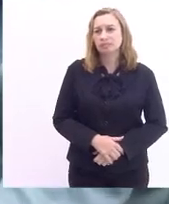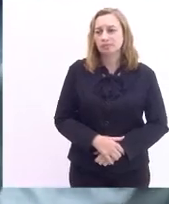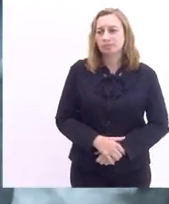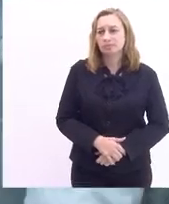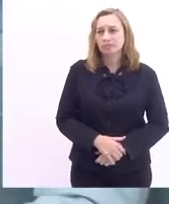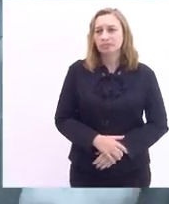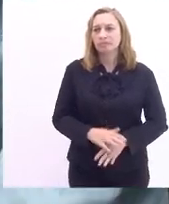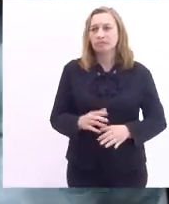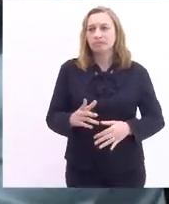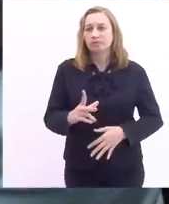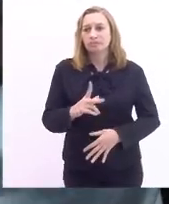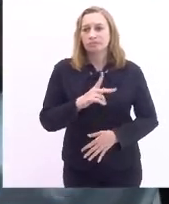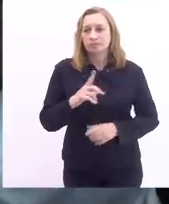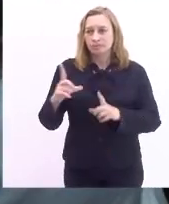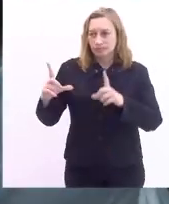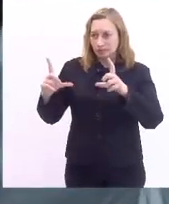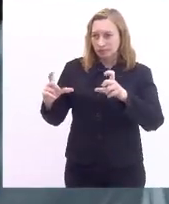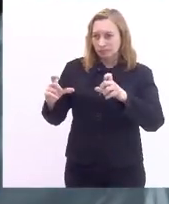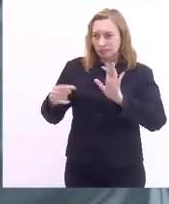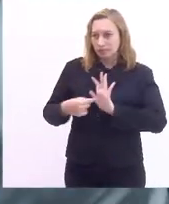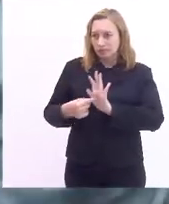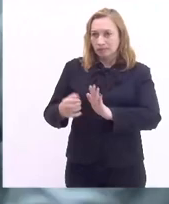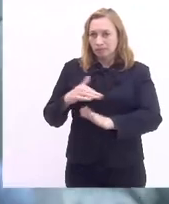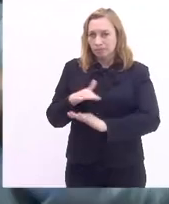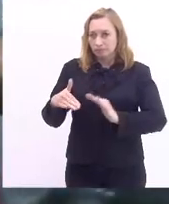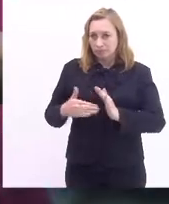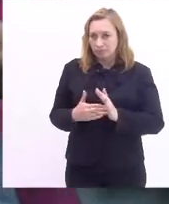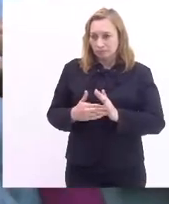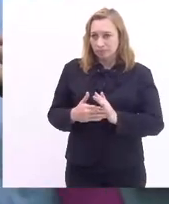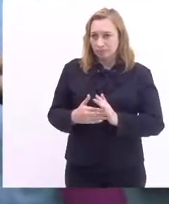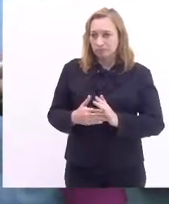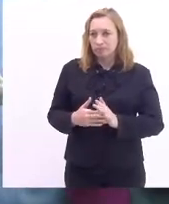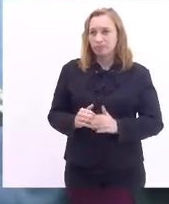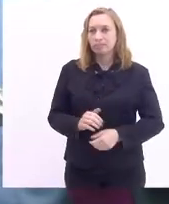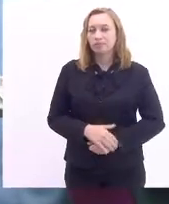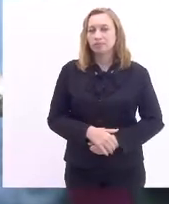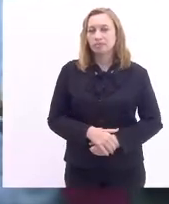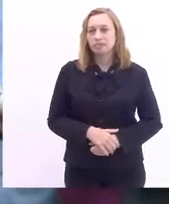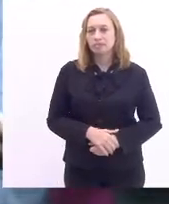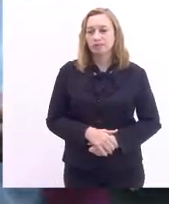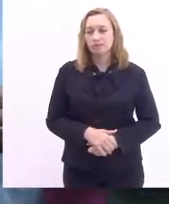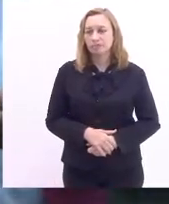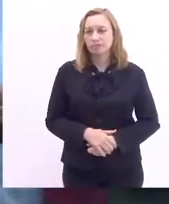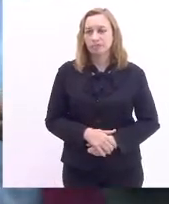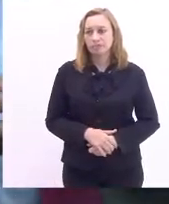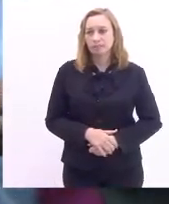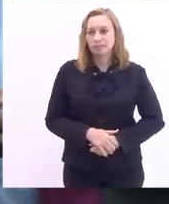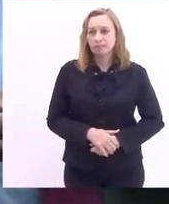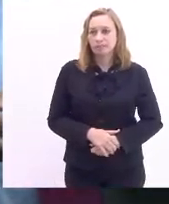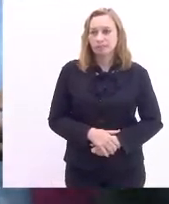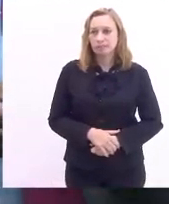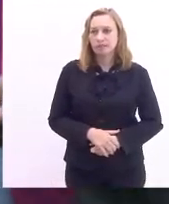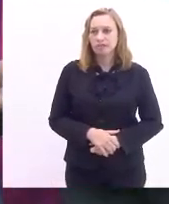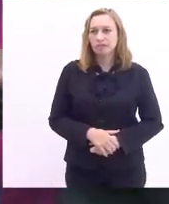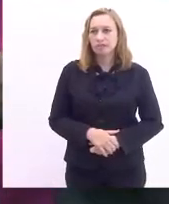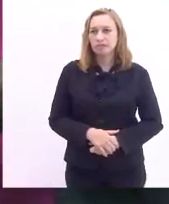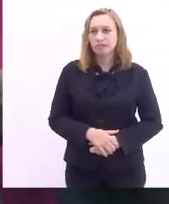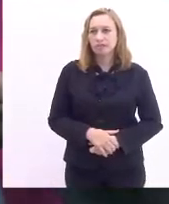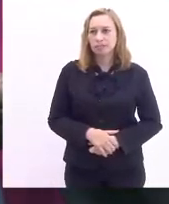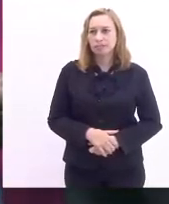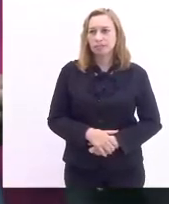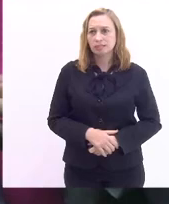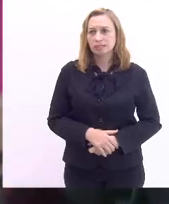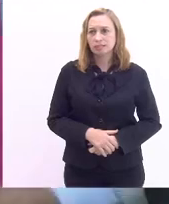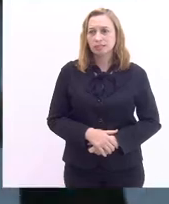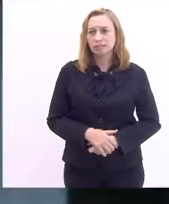própria alerj vai fazer uma foto pegando todo mundo quem tá na mesa vai se virar para cá ela para foto pegar todo mundo